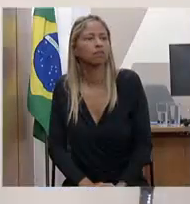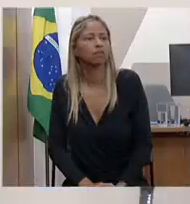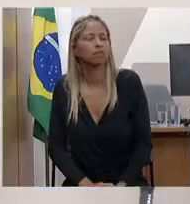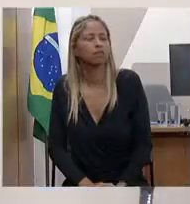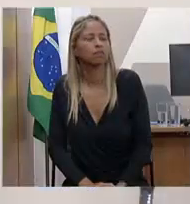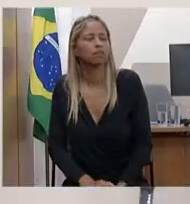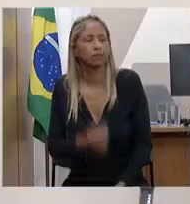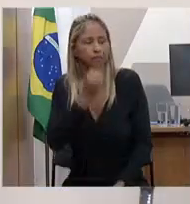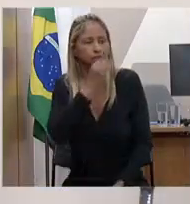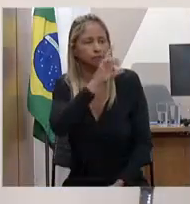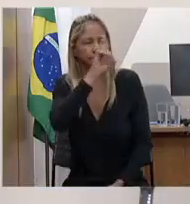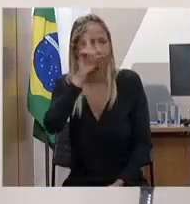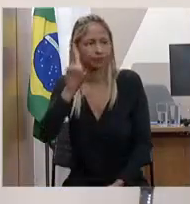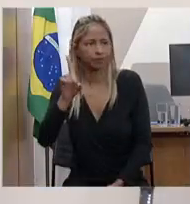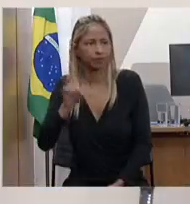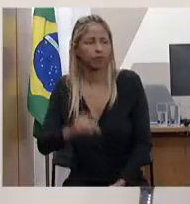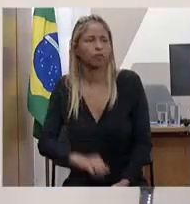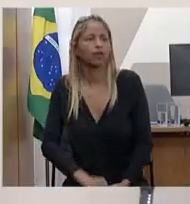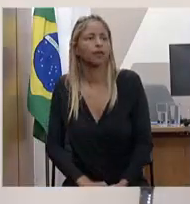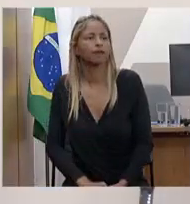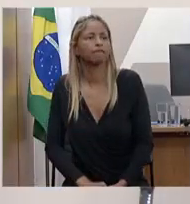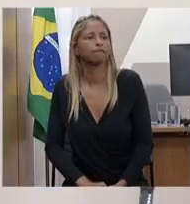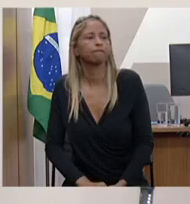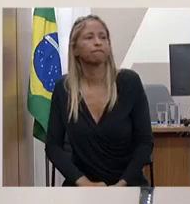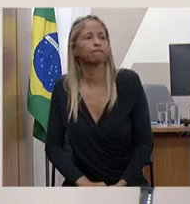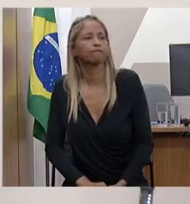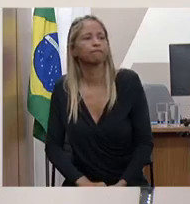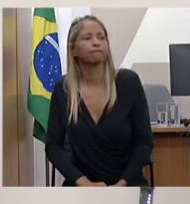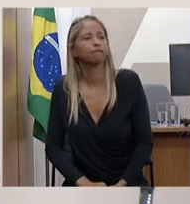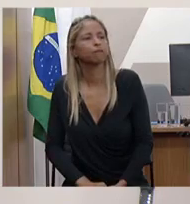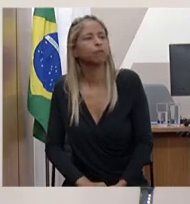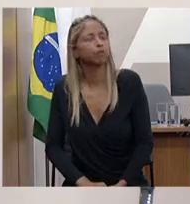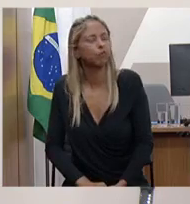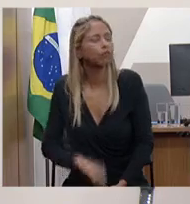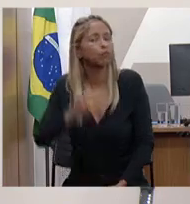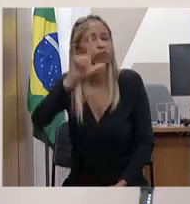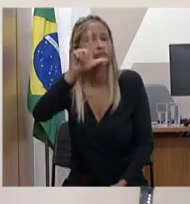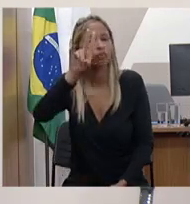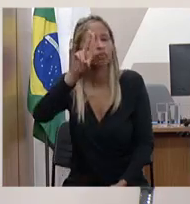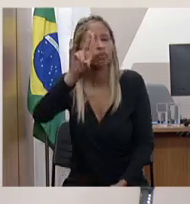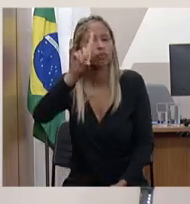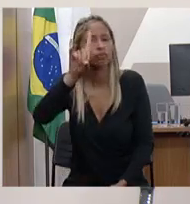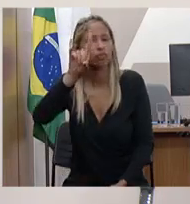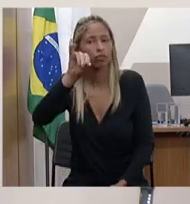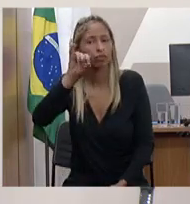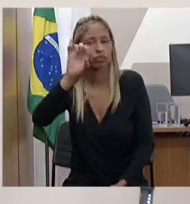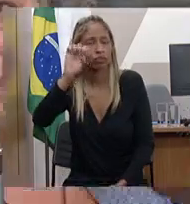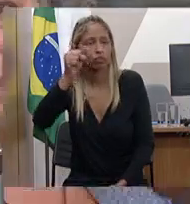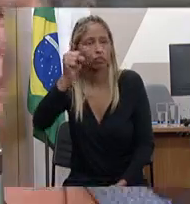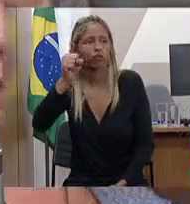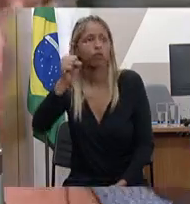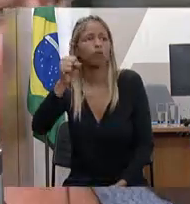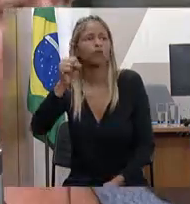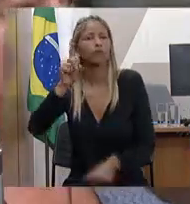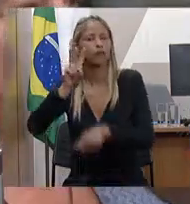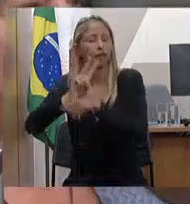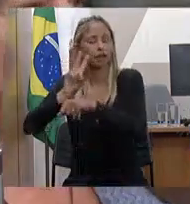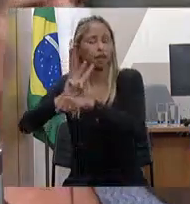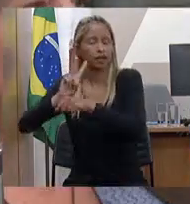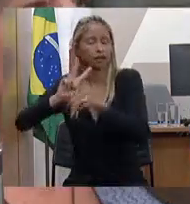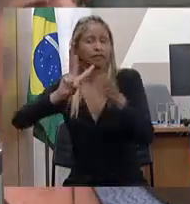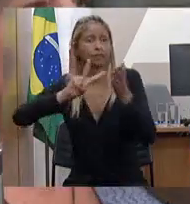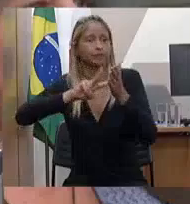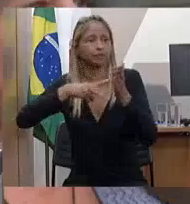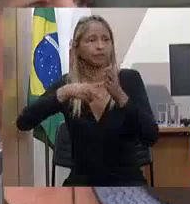Bom dia ainda para quem não me conhece meu nome é Lurdinha faço Assessoria sindical